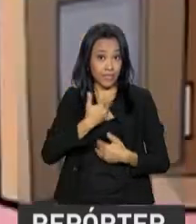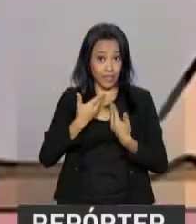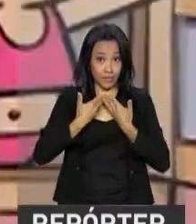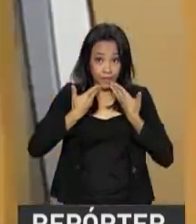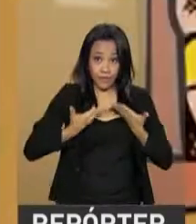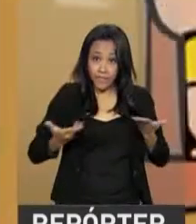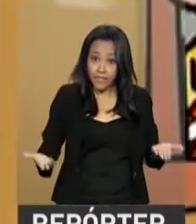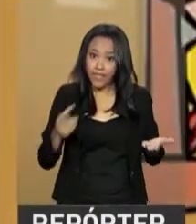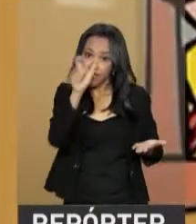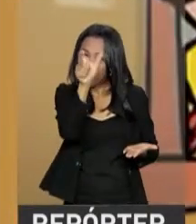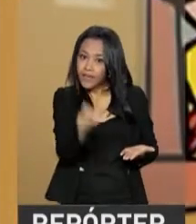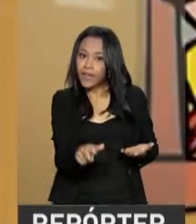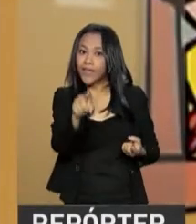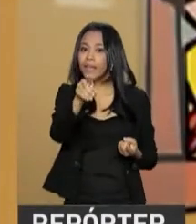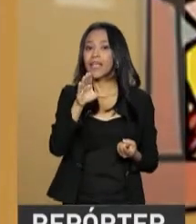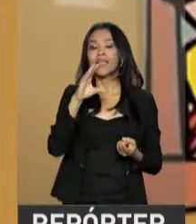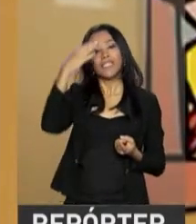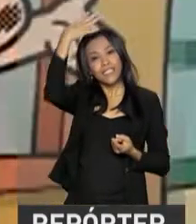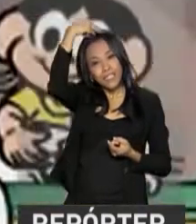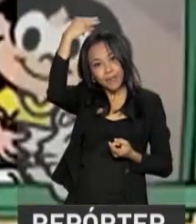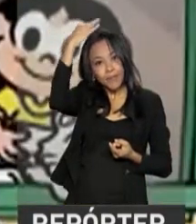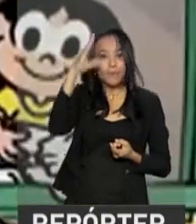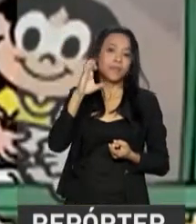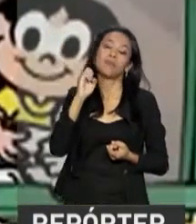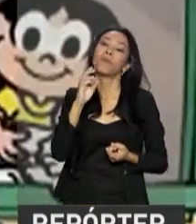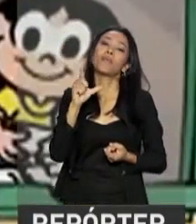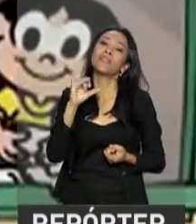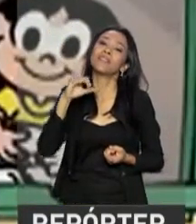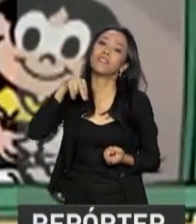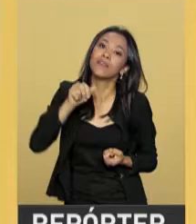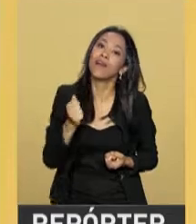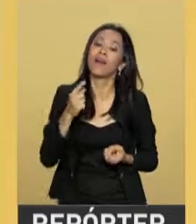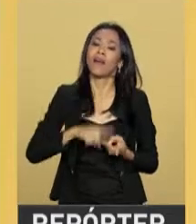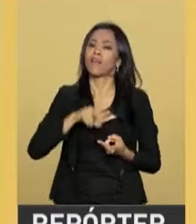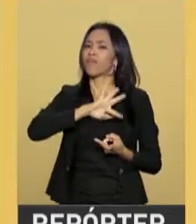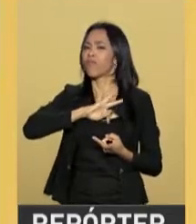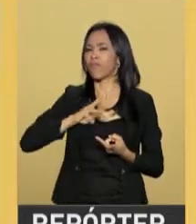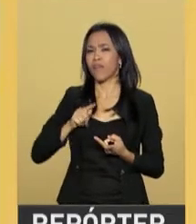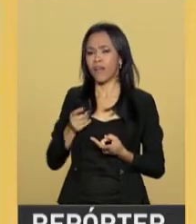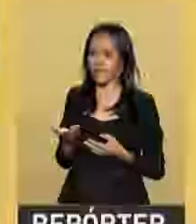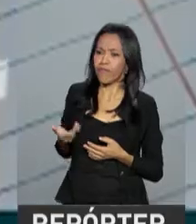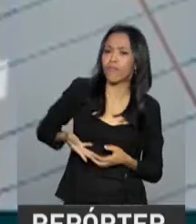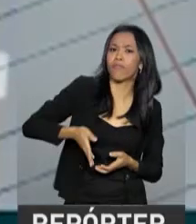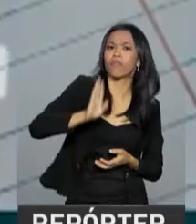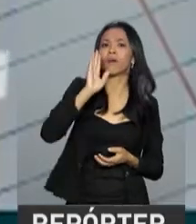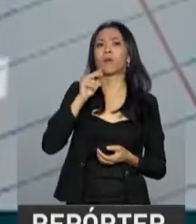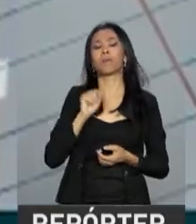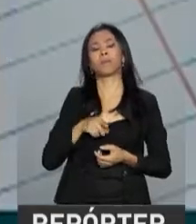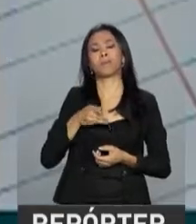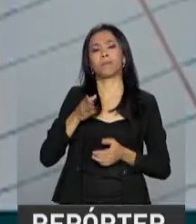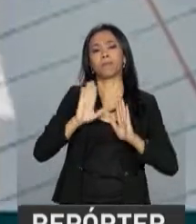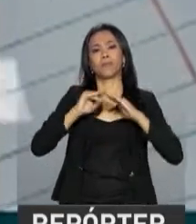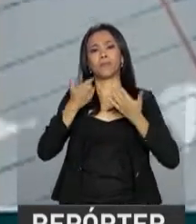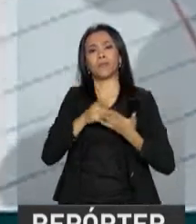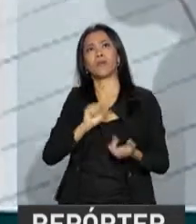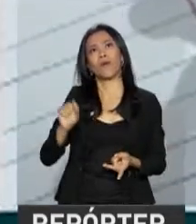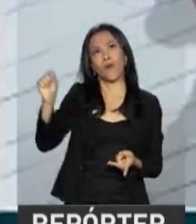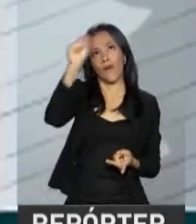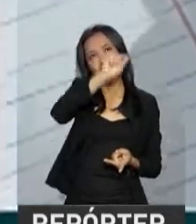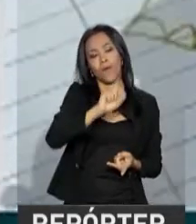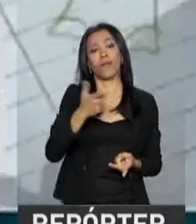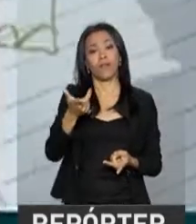a mônica cebolinha e toda a turma vão para a escola com milhares de crianças e adolescentes a idéia é